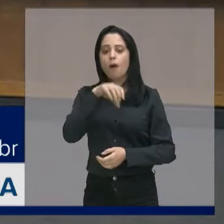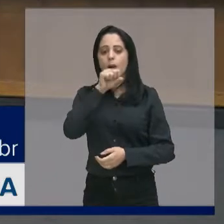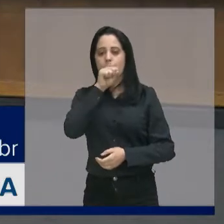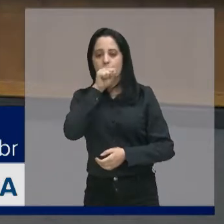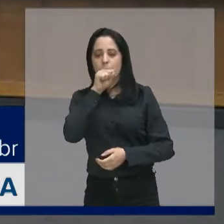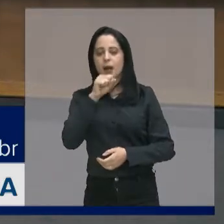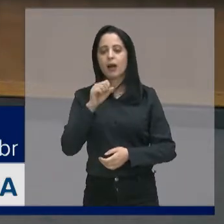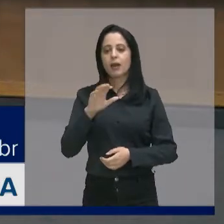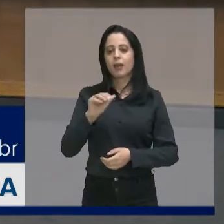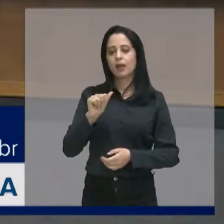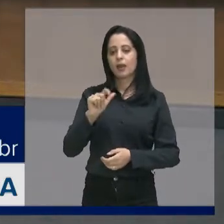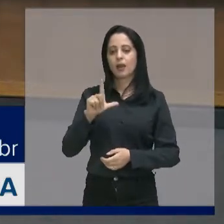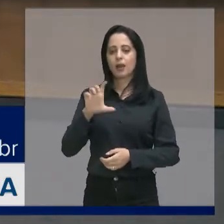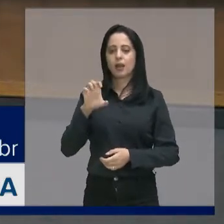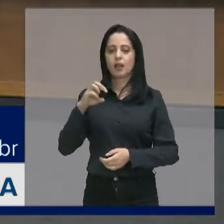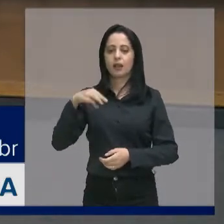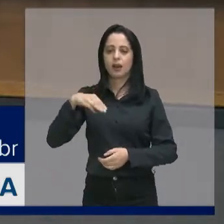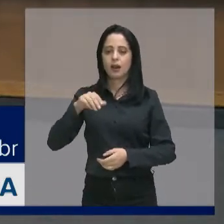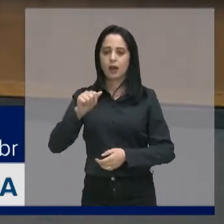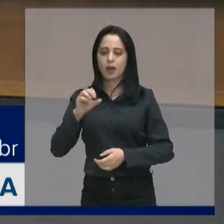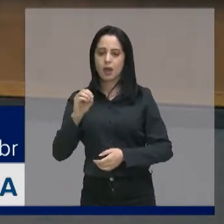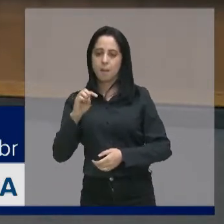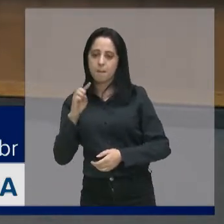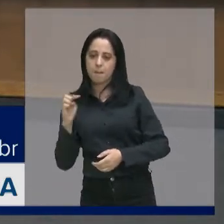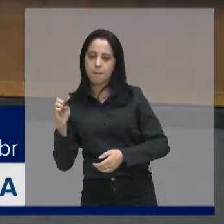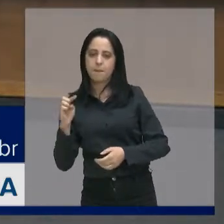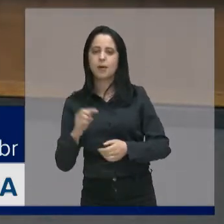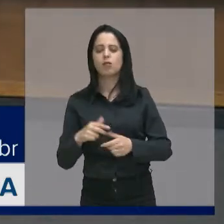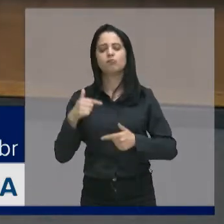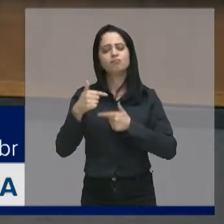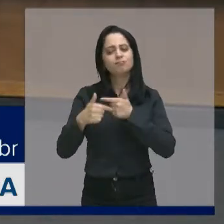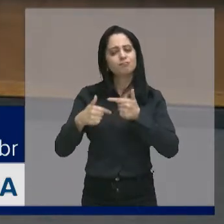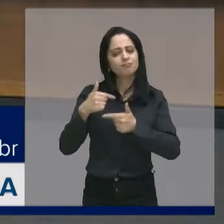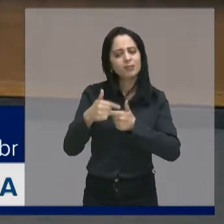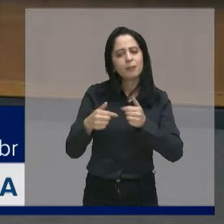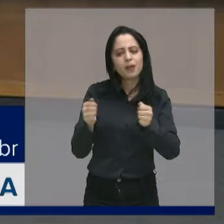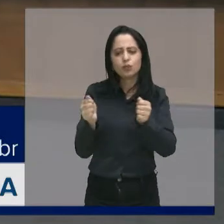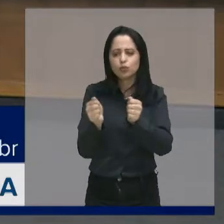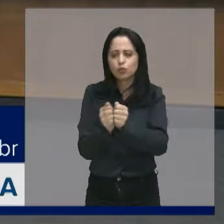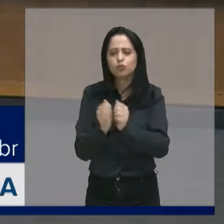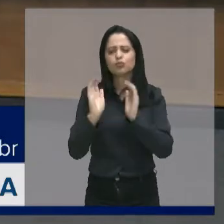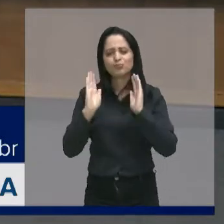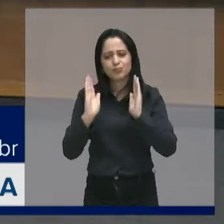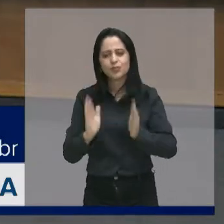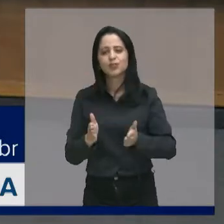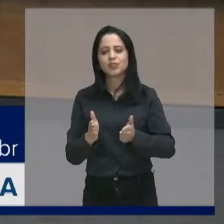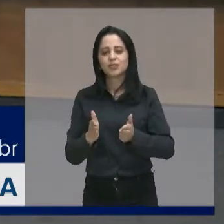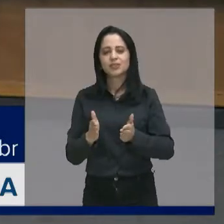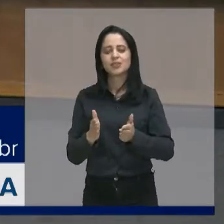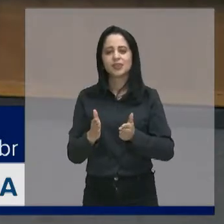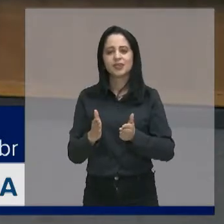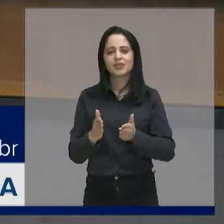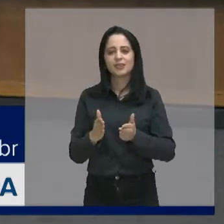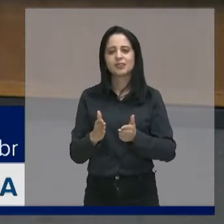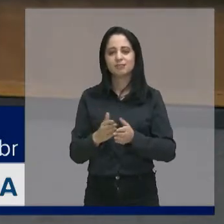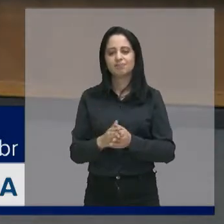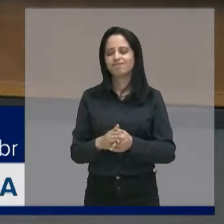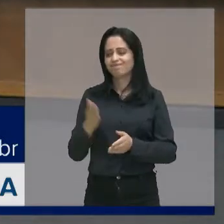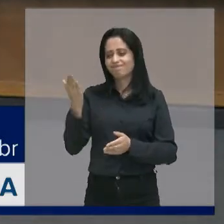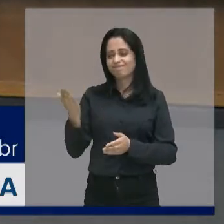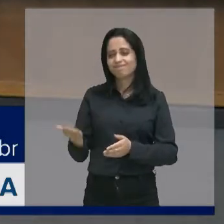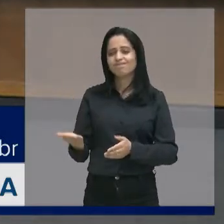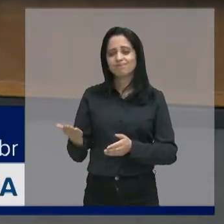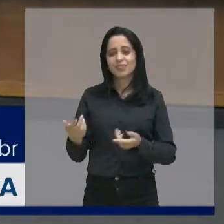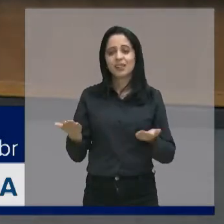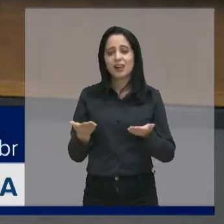trabalhou na GM dos 33, foi regional da Leste, infelizmente teve uma grande perda no